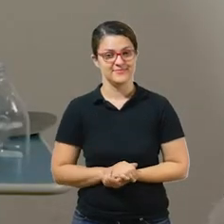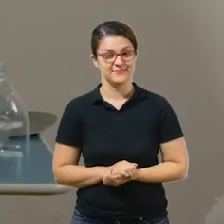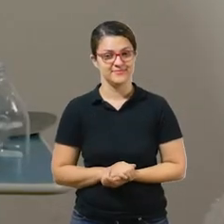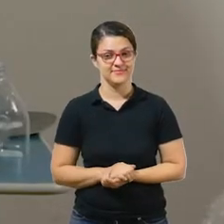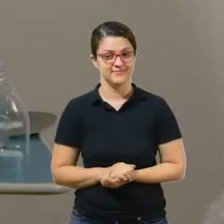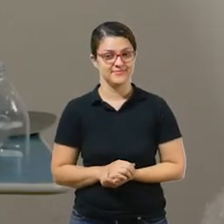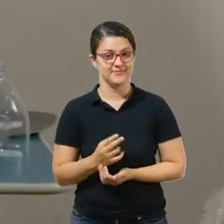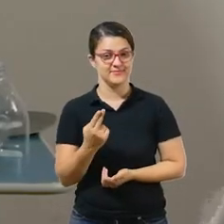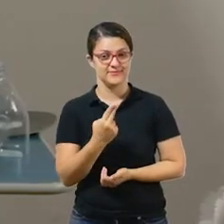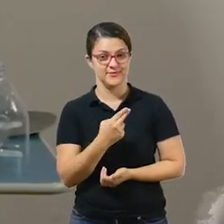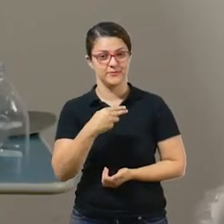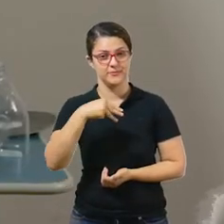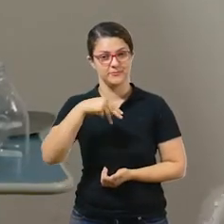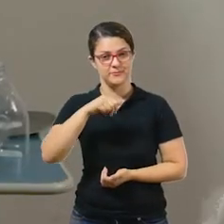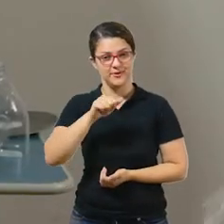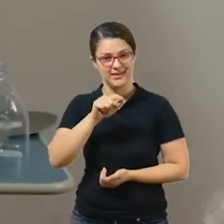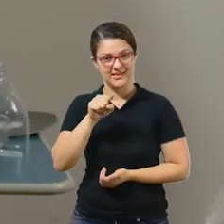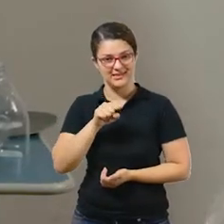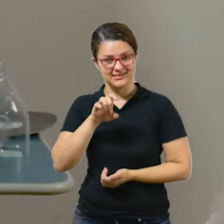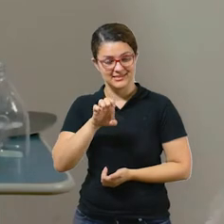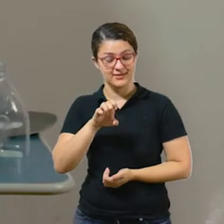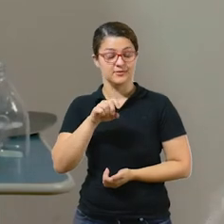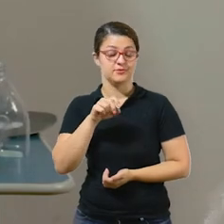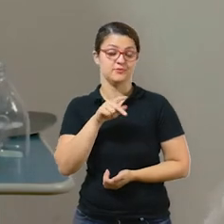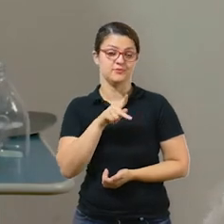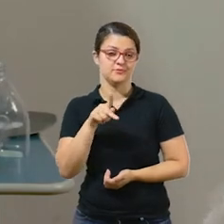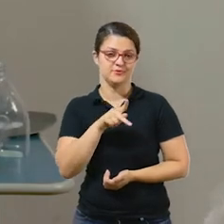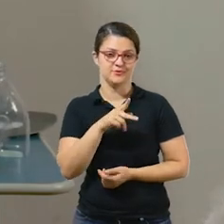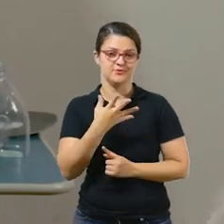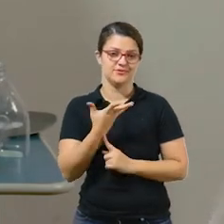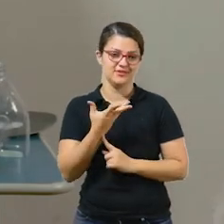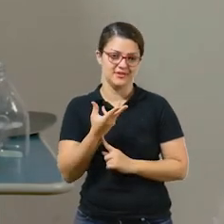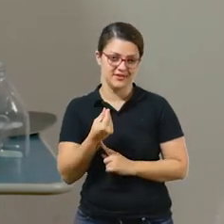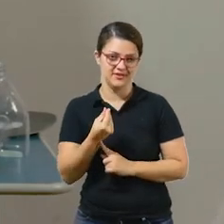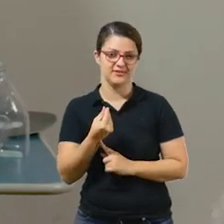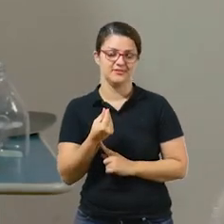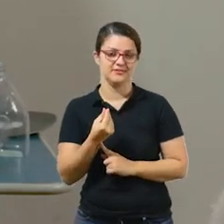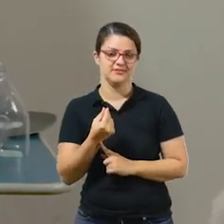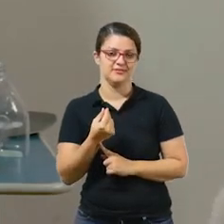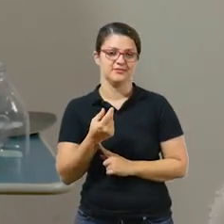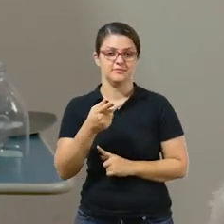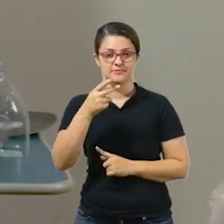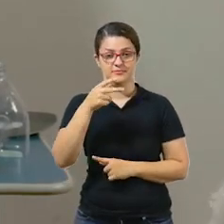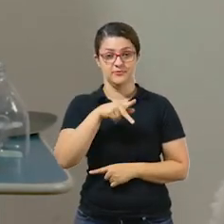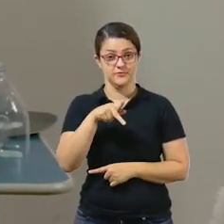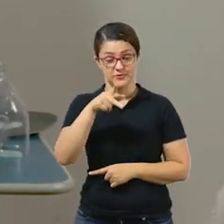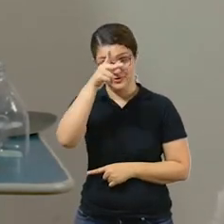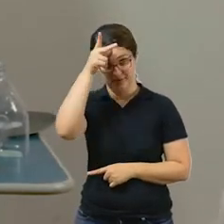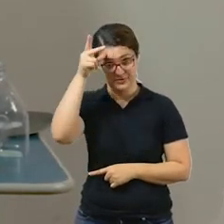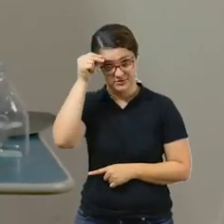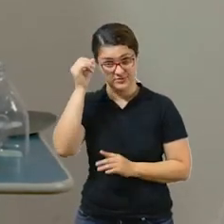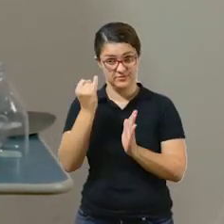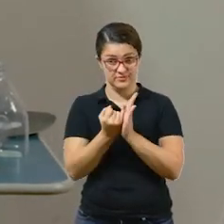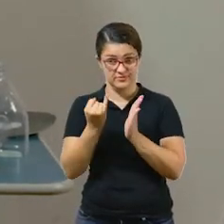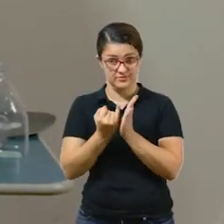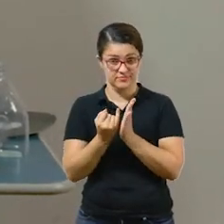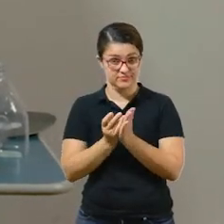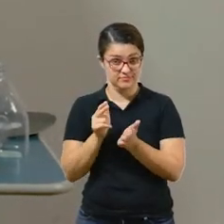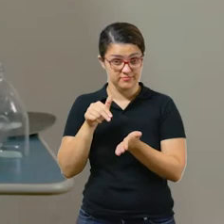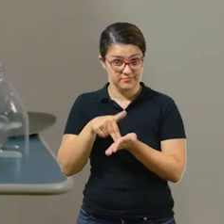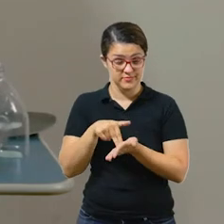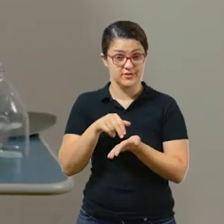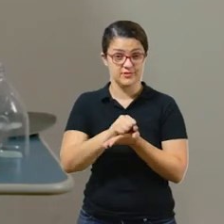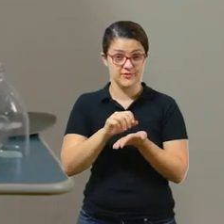pessoal, eu sou a professora Mazé, sou professora de arte na Rede Municipal de Itapevi e estou aqui hoje para mais uma atividade de